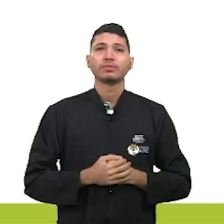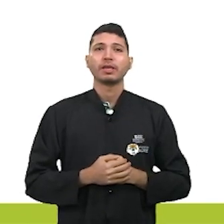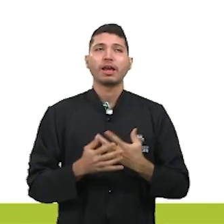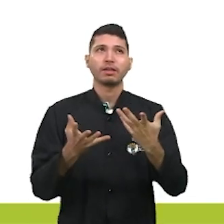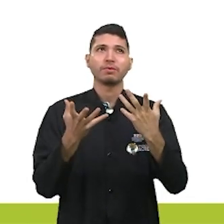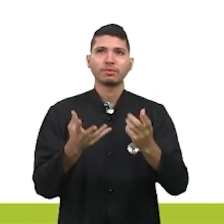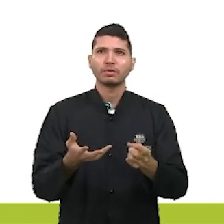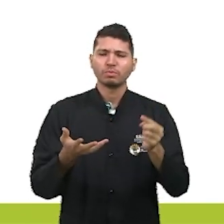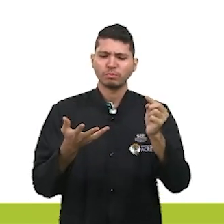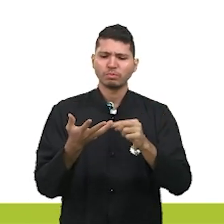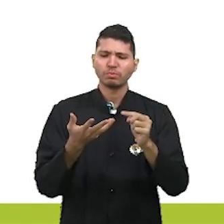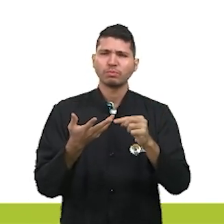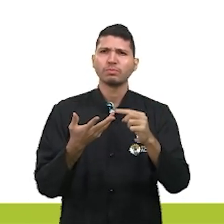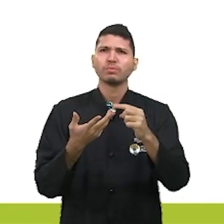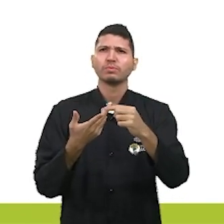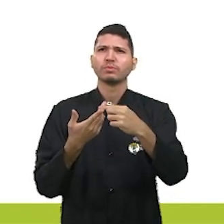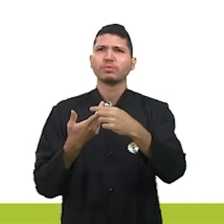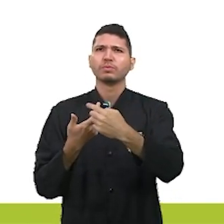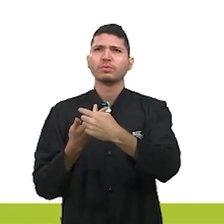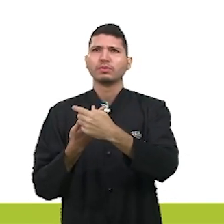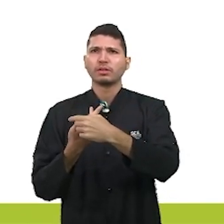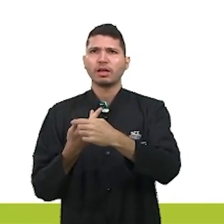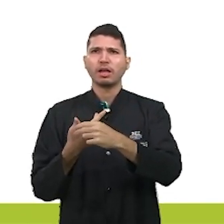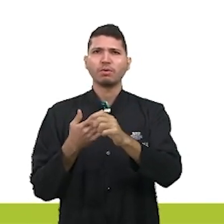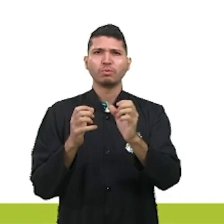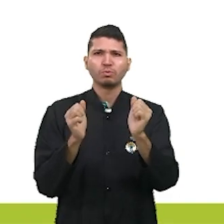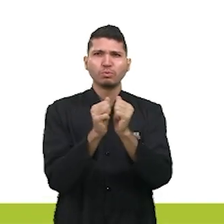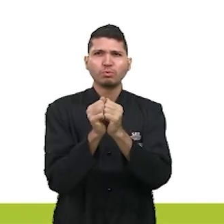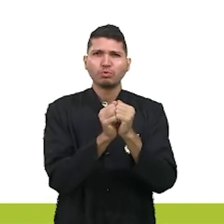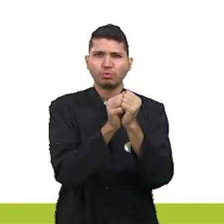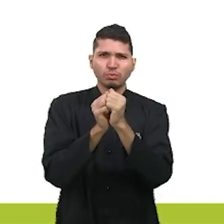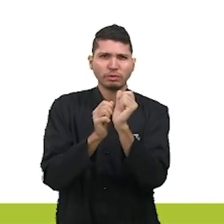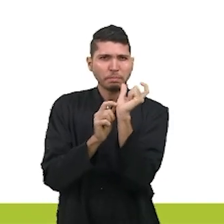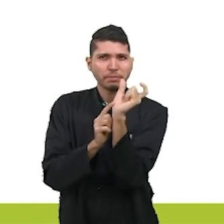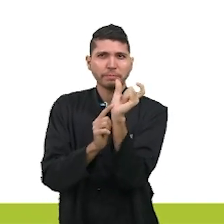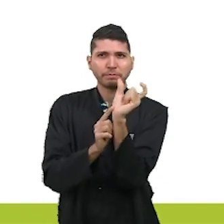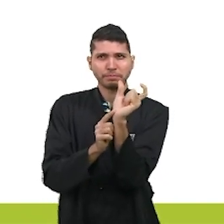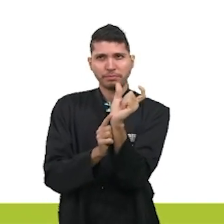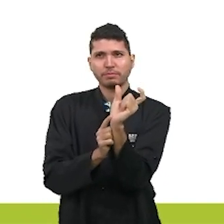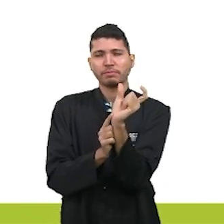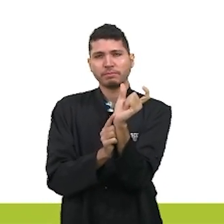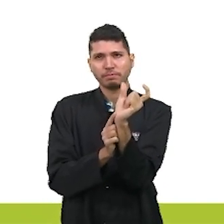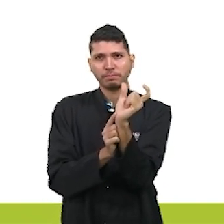os anagramas possíveis que envolvem as letras dessa palavra.